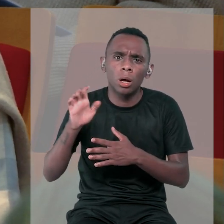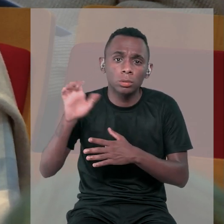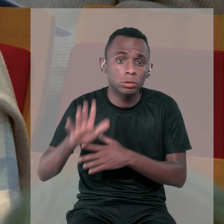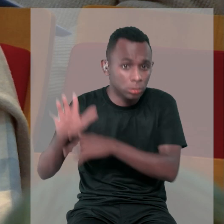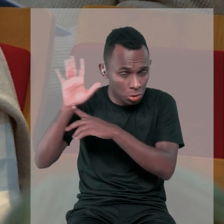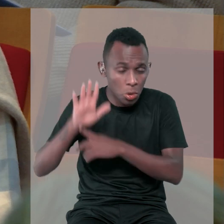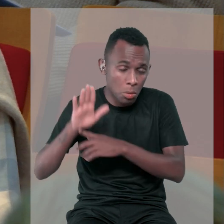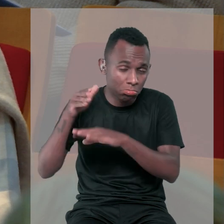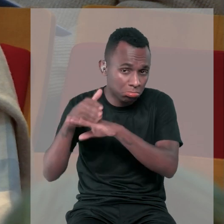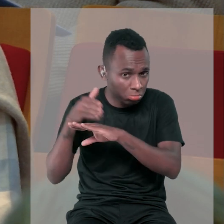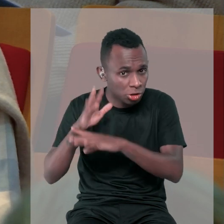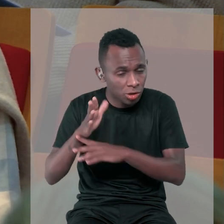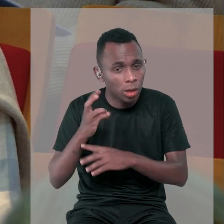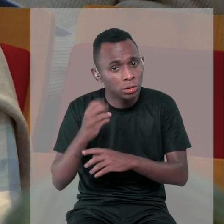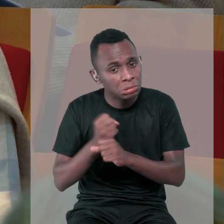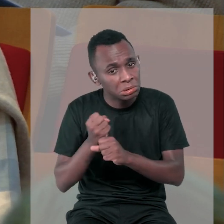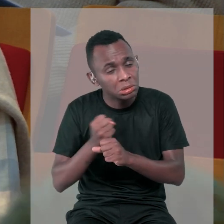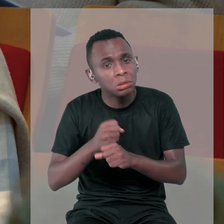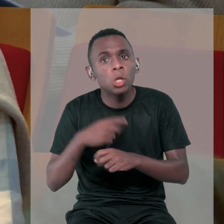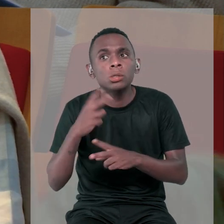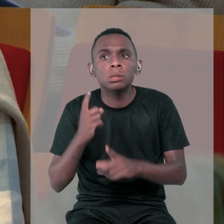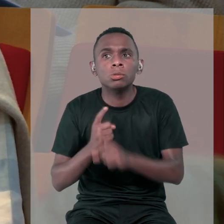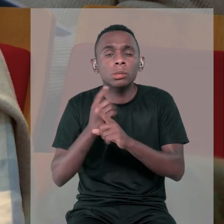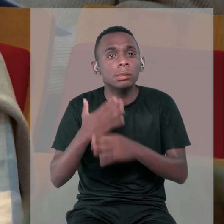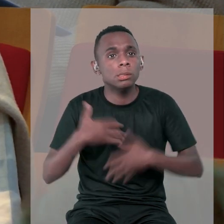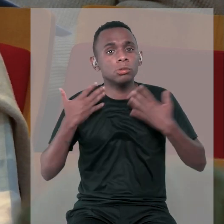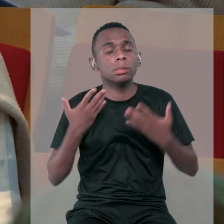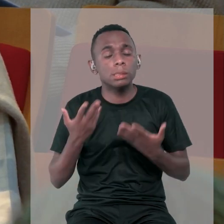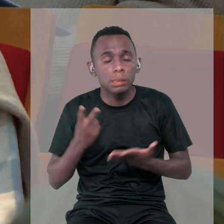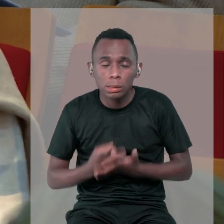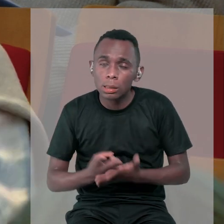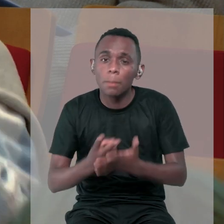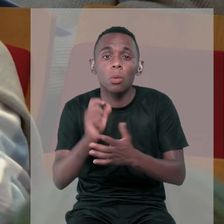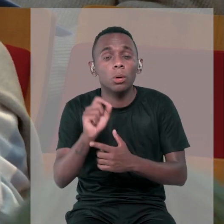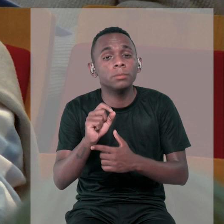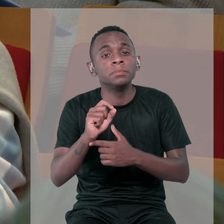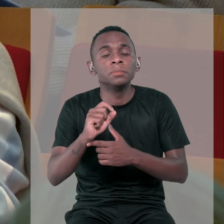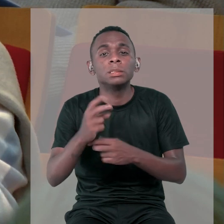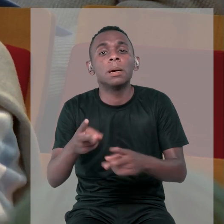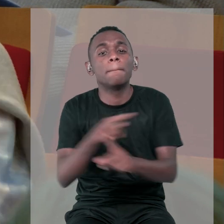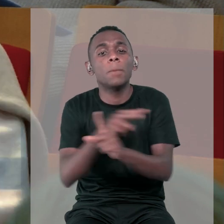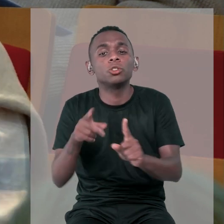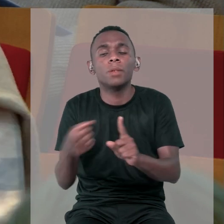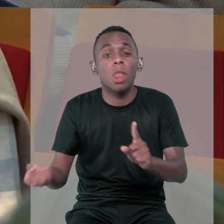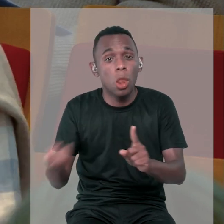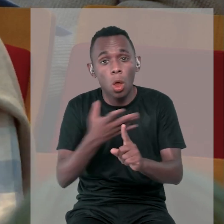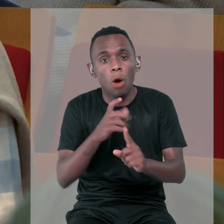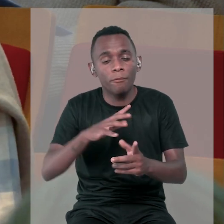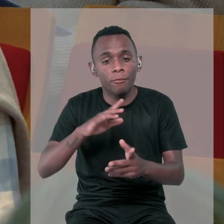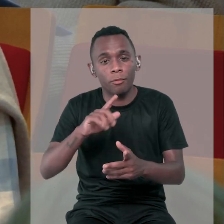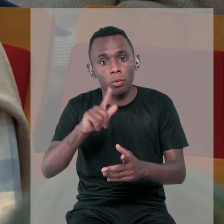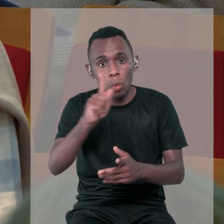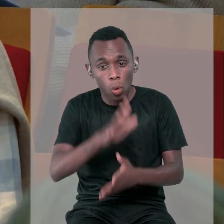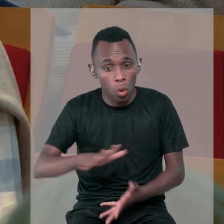me surpreendi com essa percepção recente de globalização sem geopolítica,